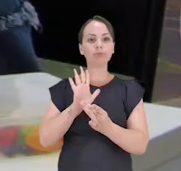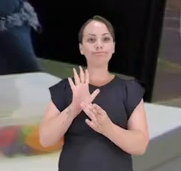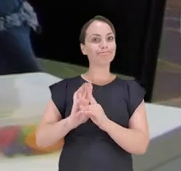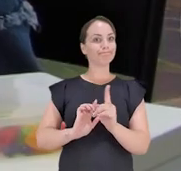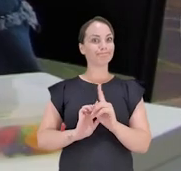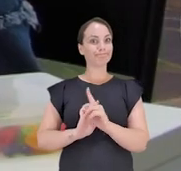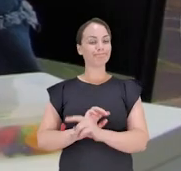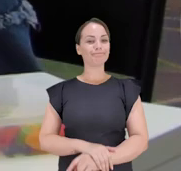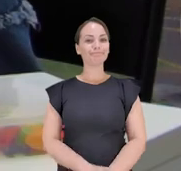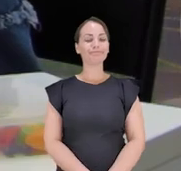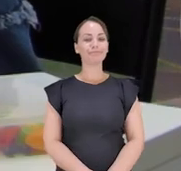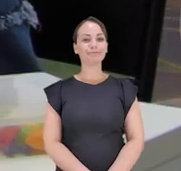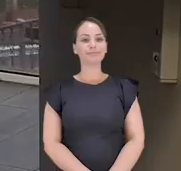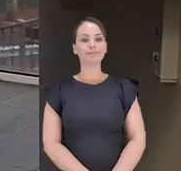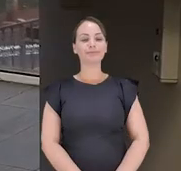de slime.